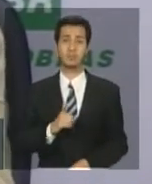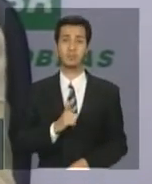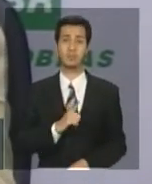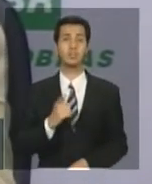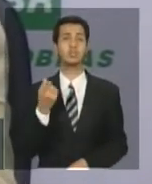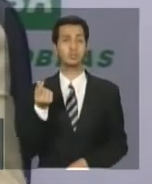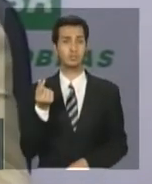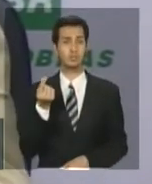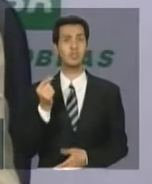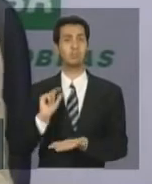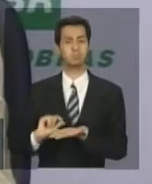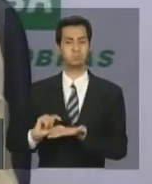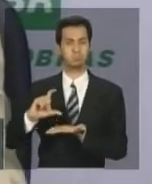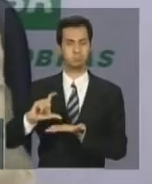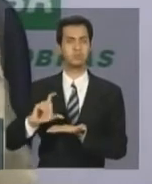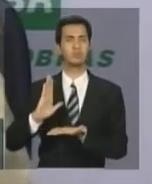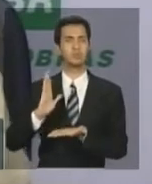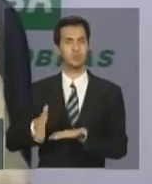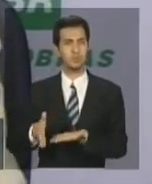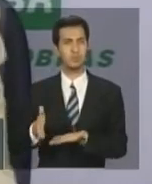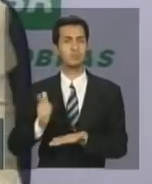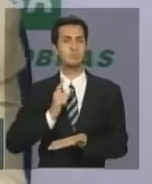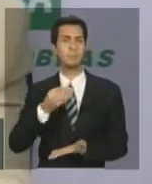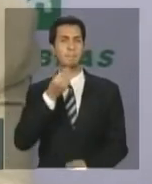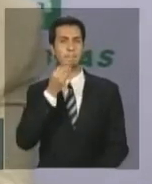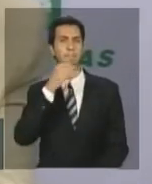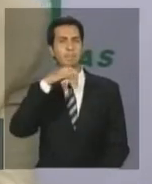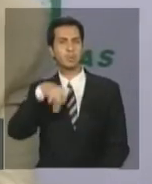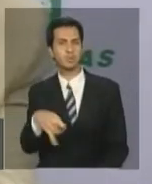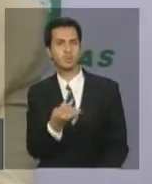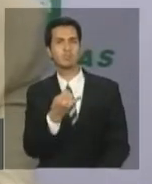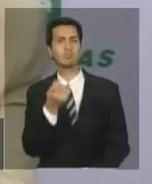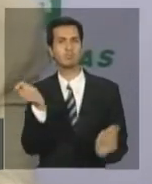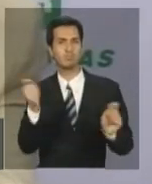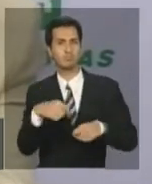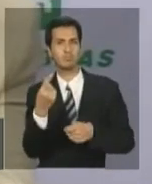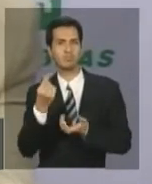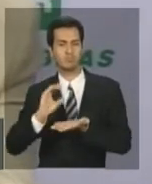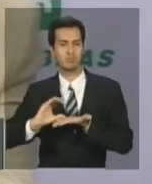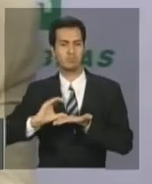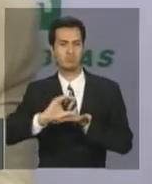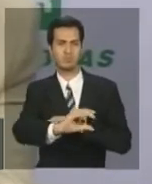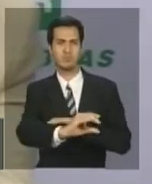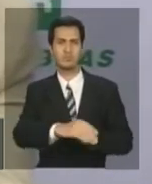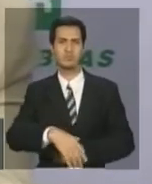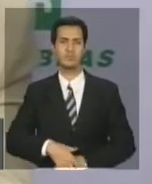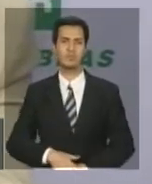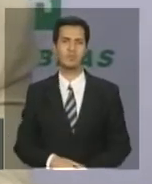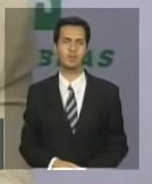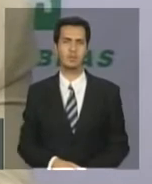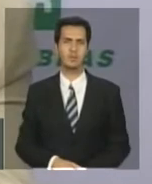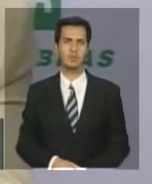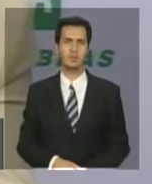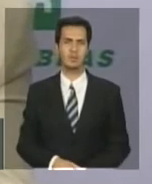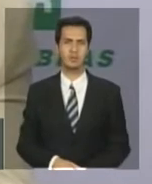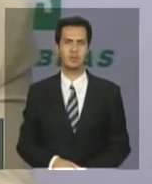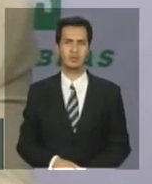ativo, existe a oportunidade desse desinvestimento, é impressionante a procura